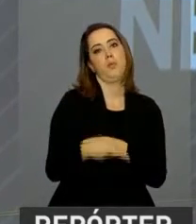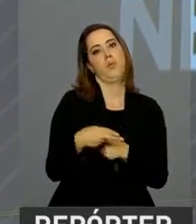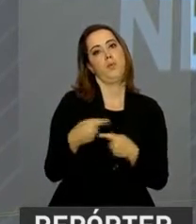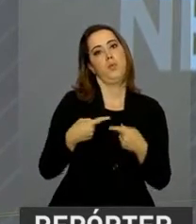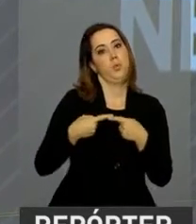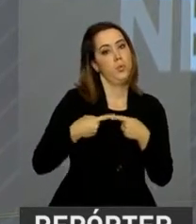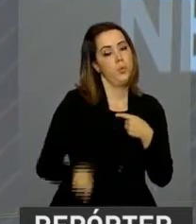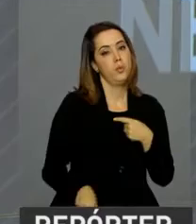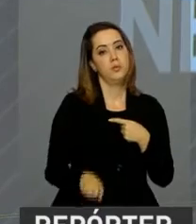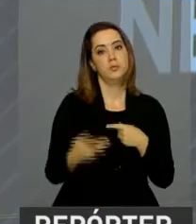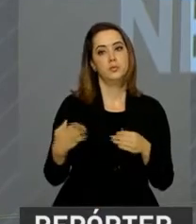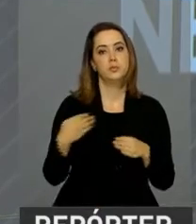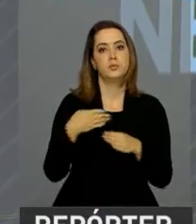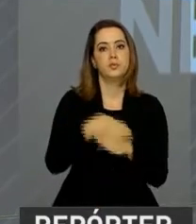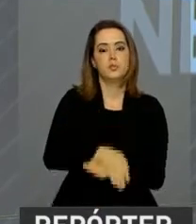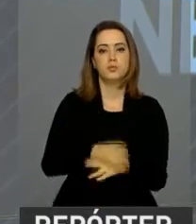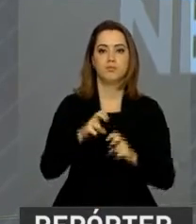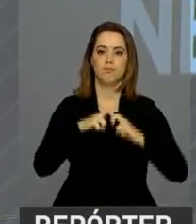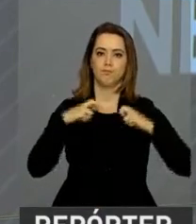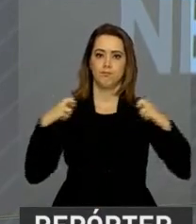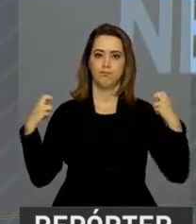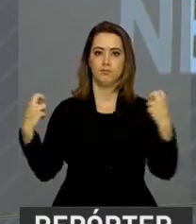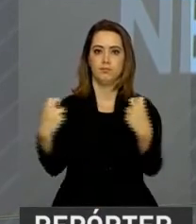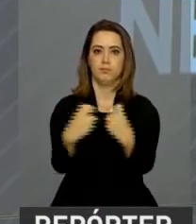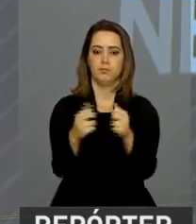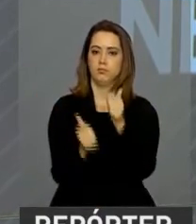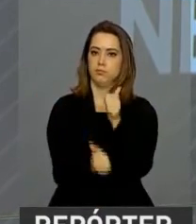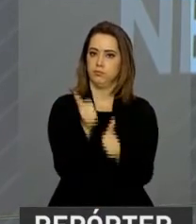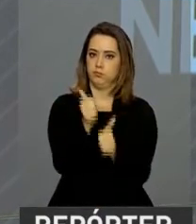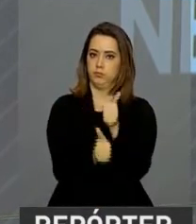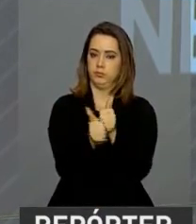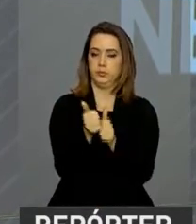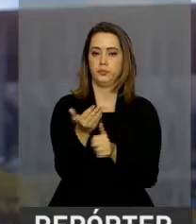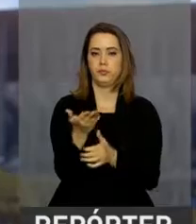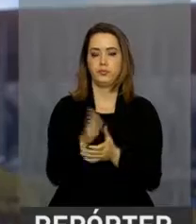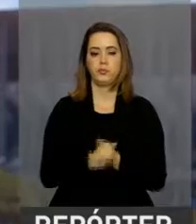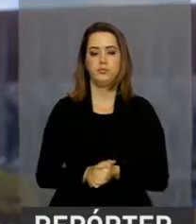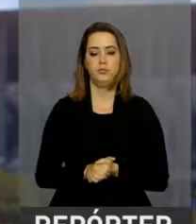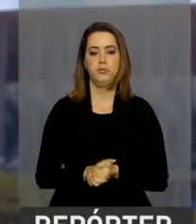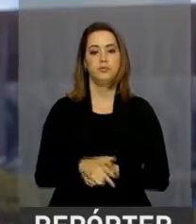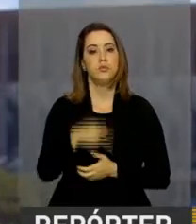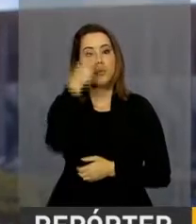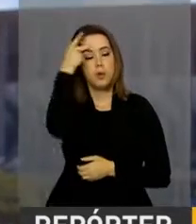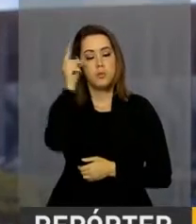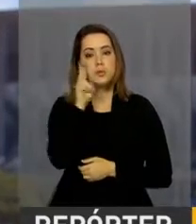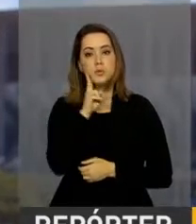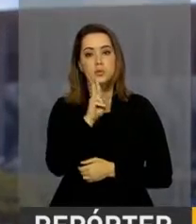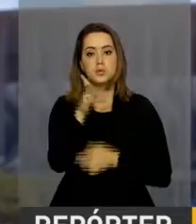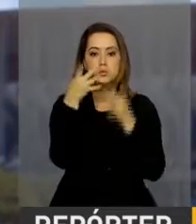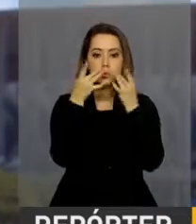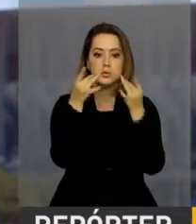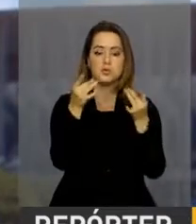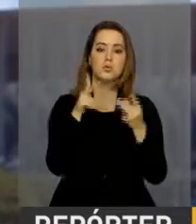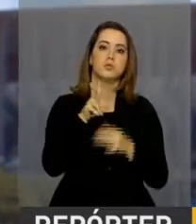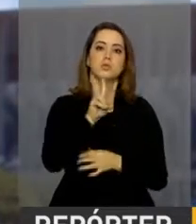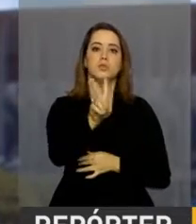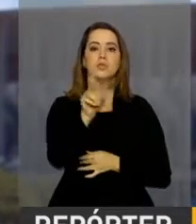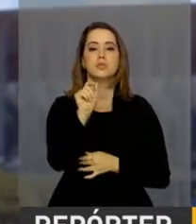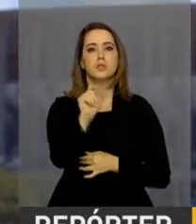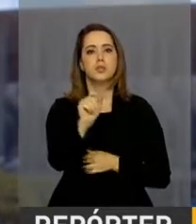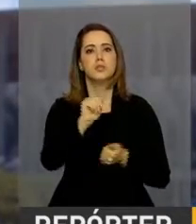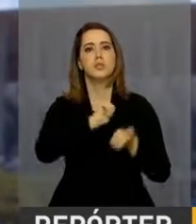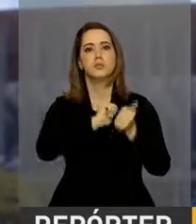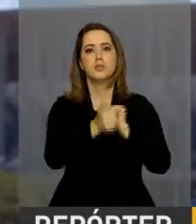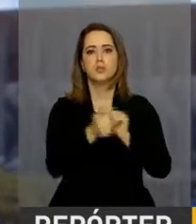Olimpíadas. A repórter Gabriela Noronha traz as informações. Quem vai assistir a alguma competição dos Jogos